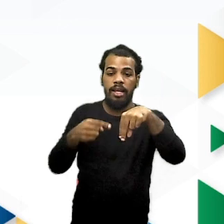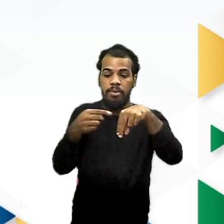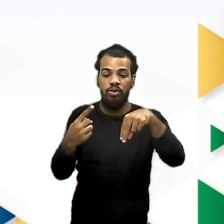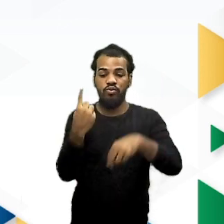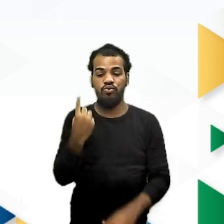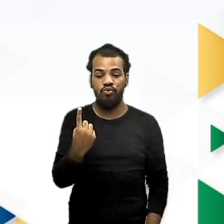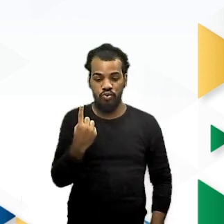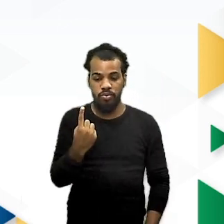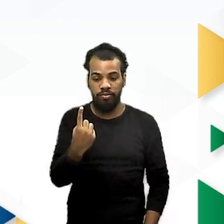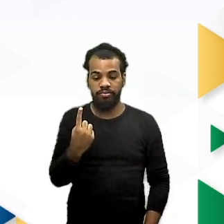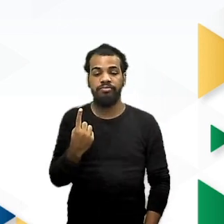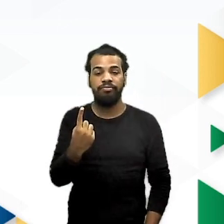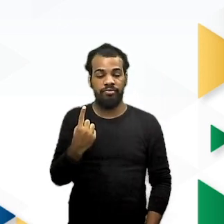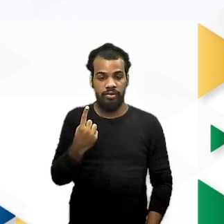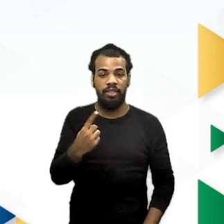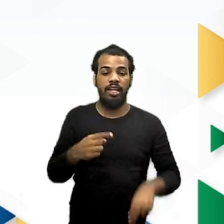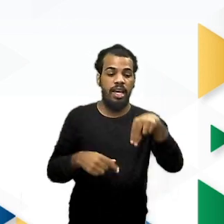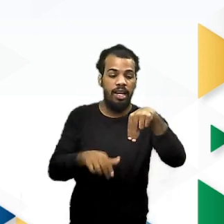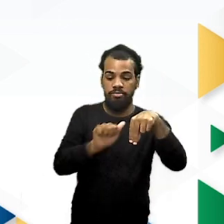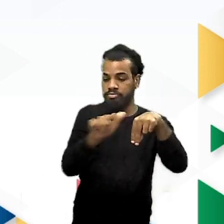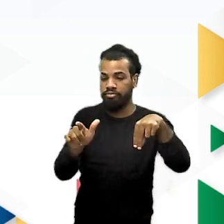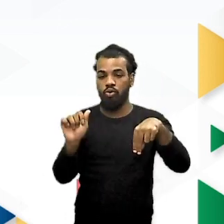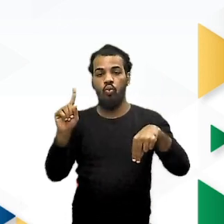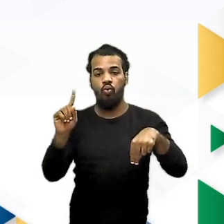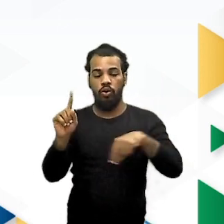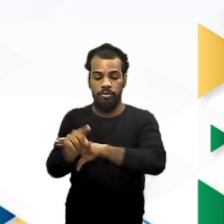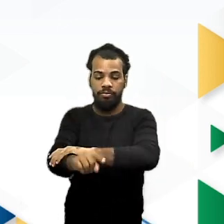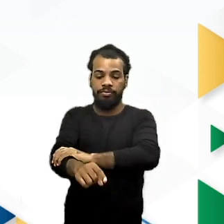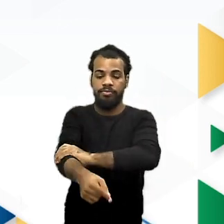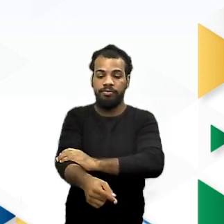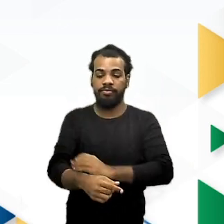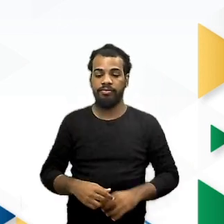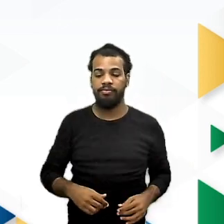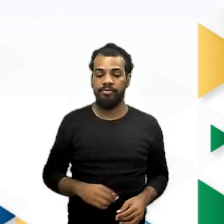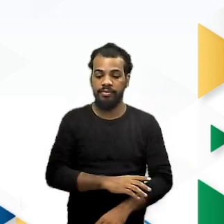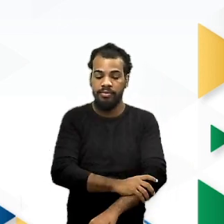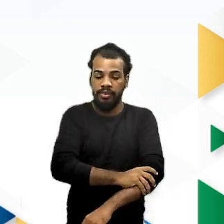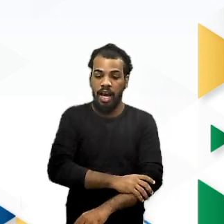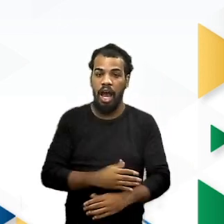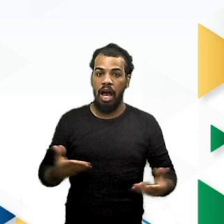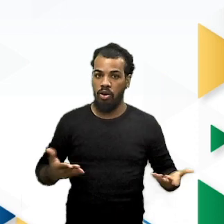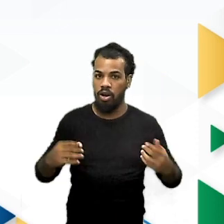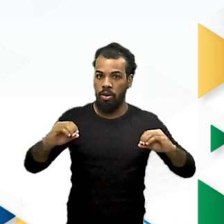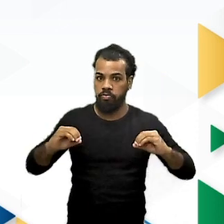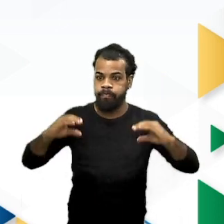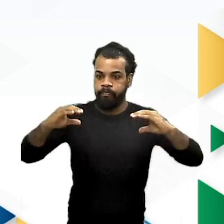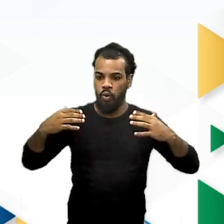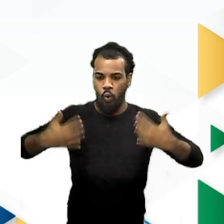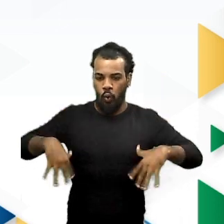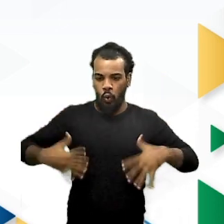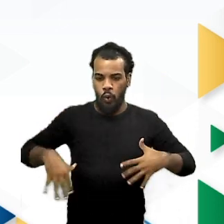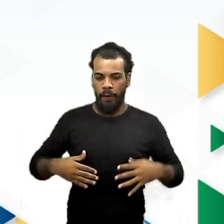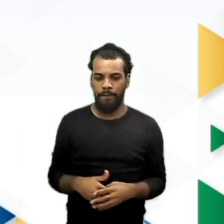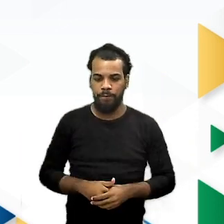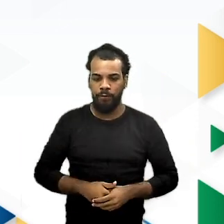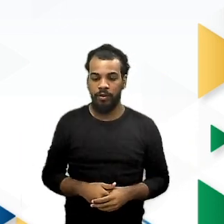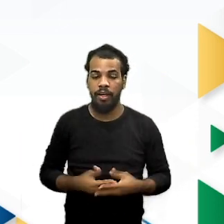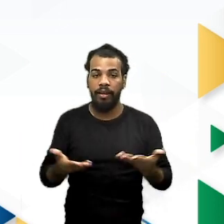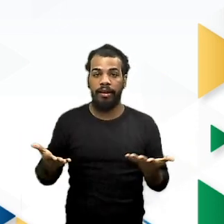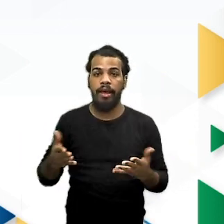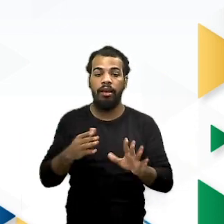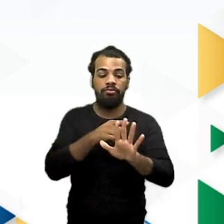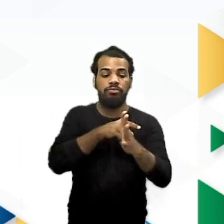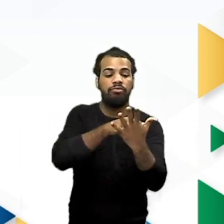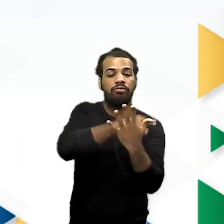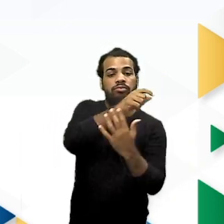menos 1 para n maior que 1. Por que tá engraçado? Porque agora aumentou o nível, não foi? Então ele quer o quinto termo, quando